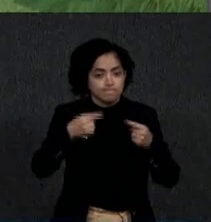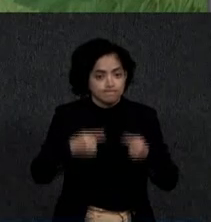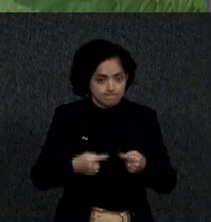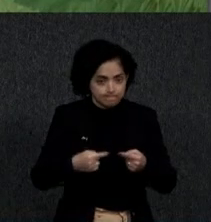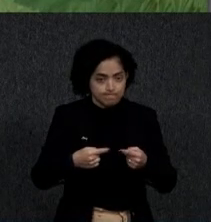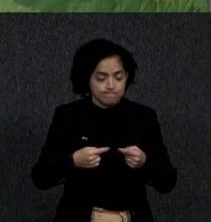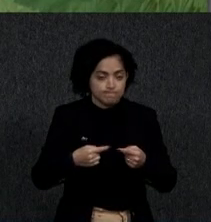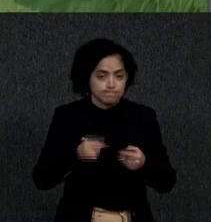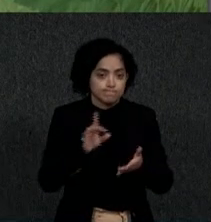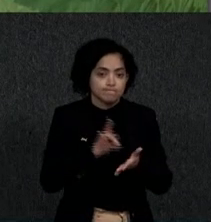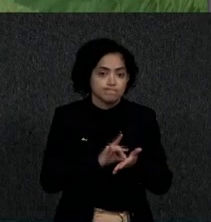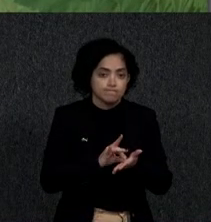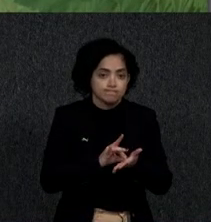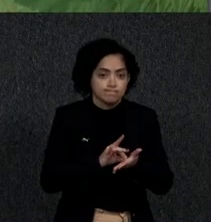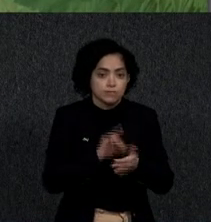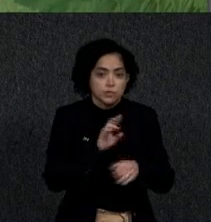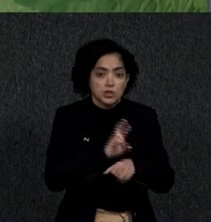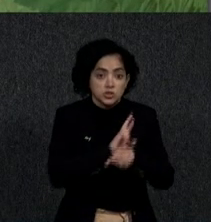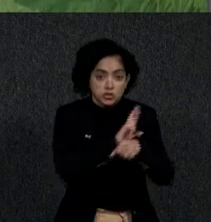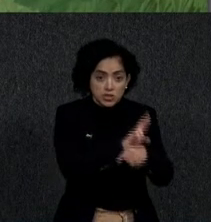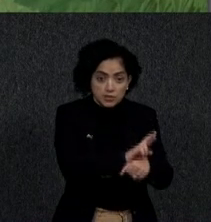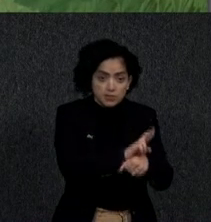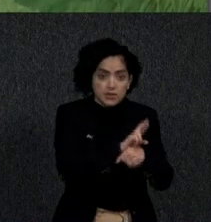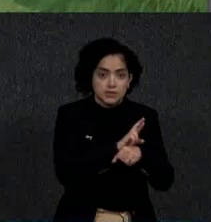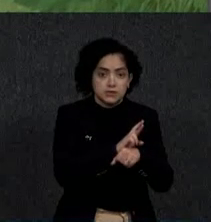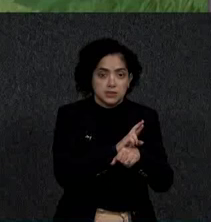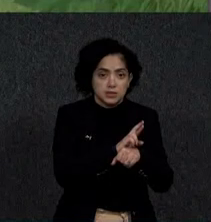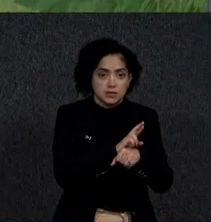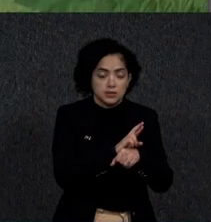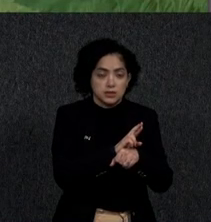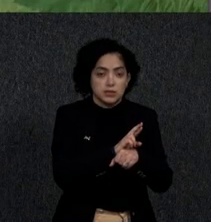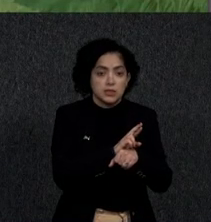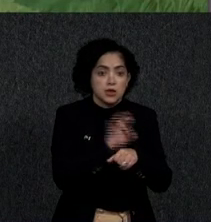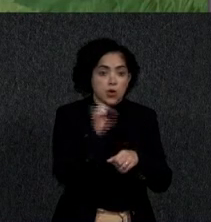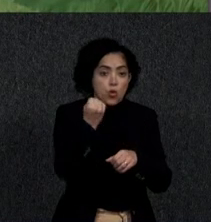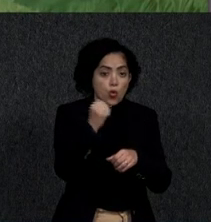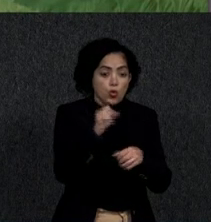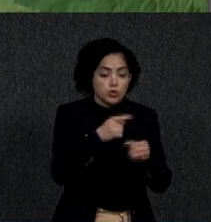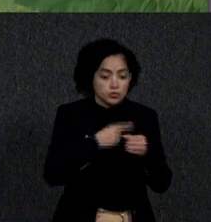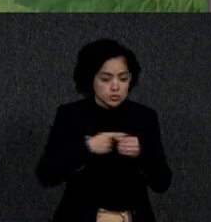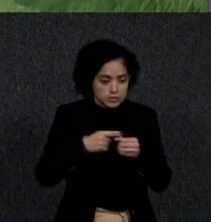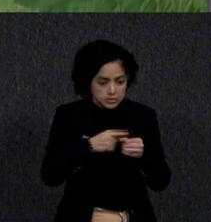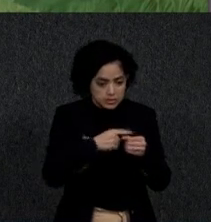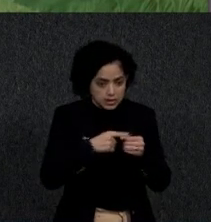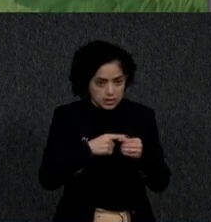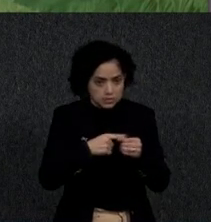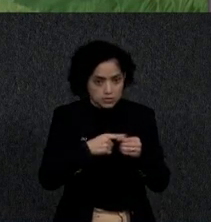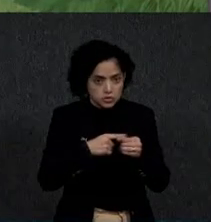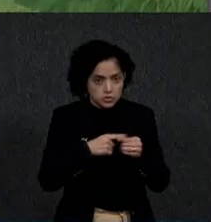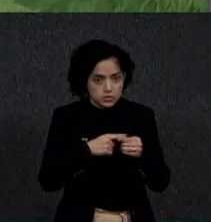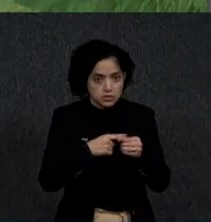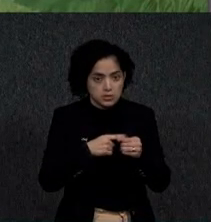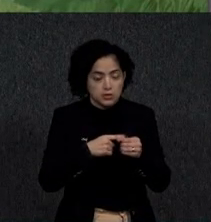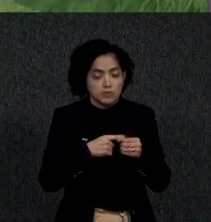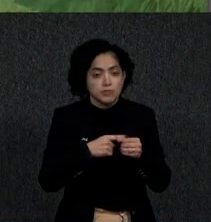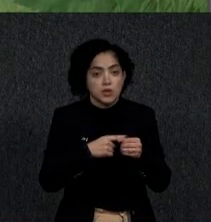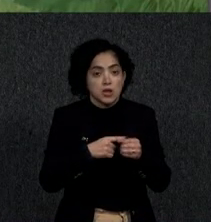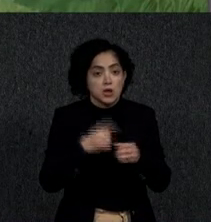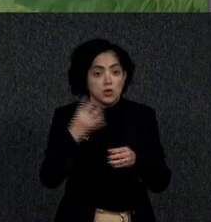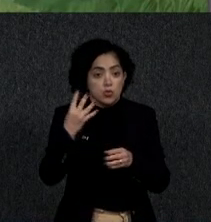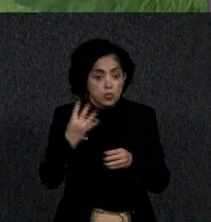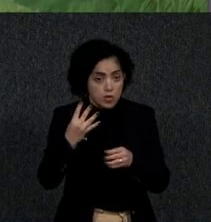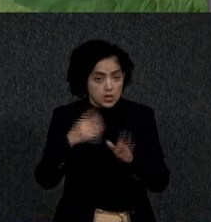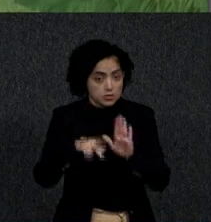Jacinto Machado, Timbé do Sul e Morro Grande, no estado catarinense, um grande destino nacional e internacional pelo seu